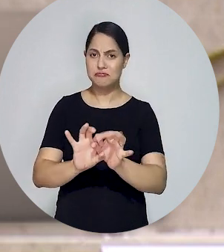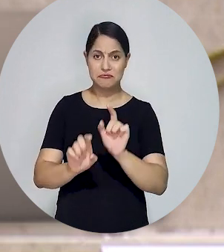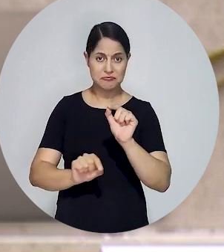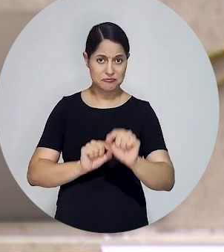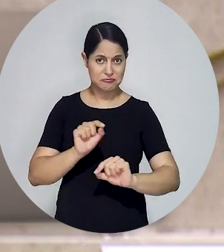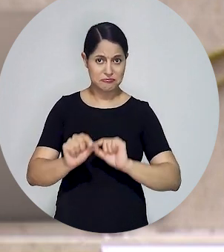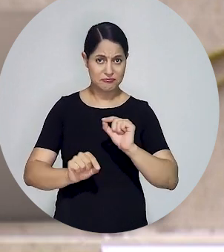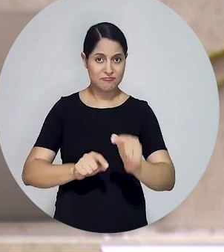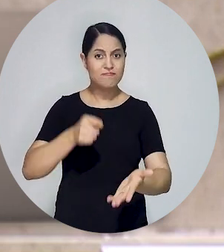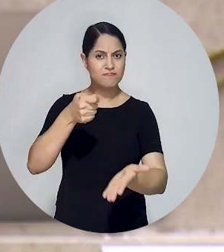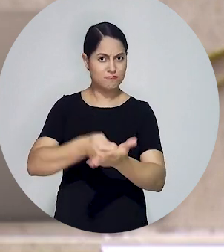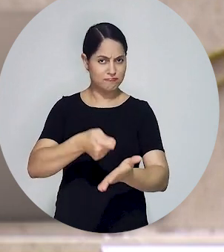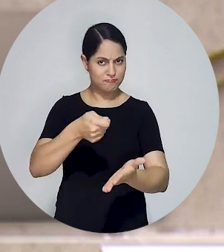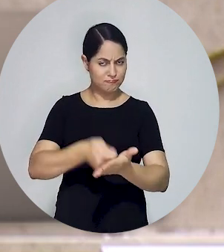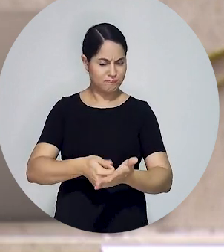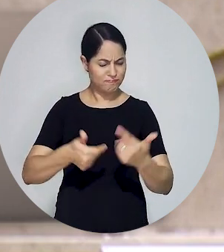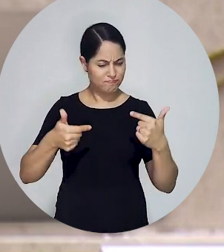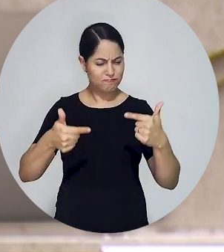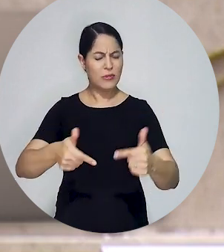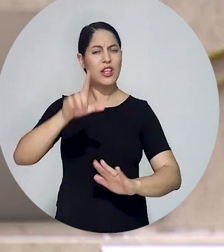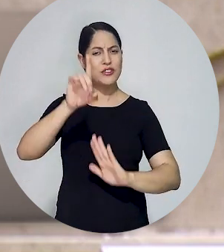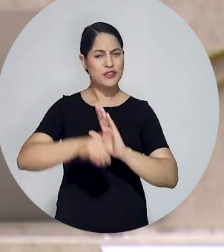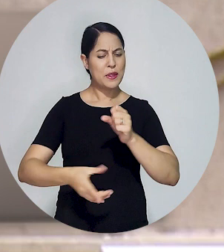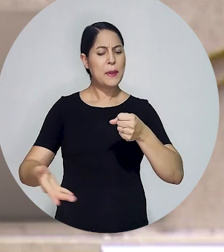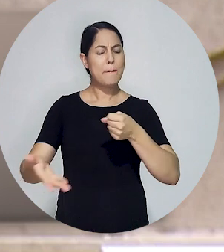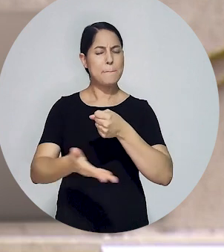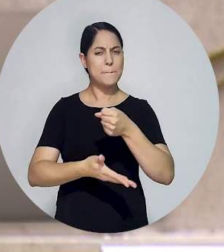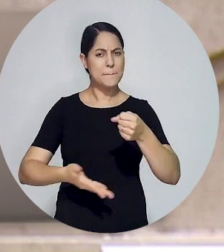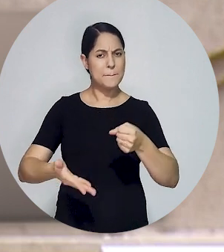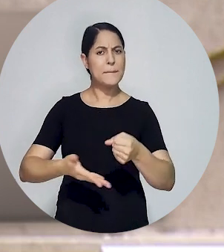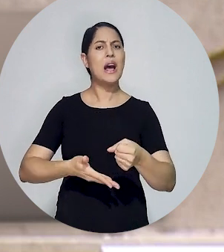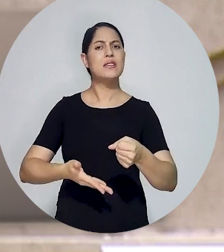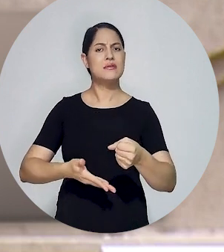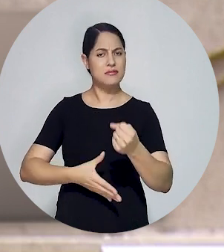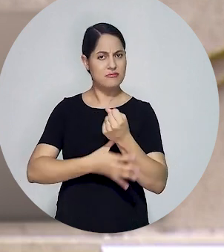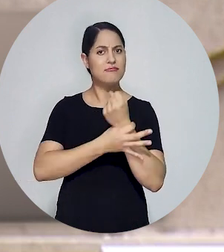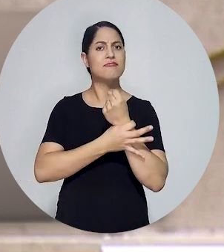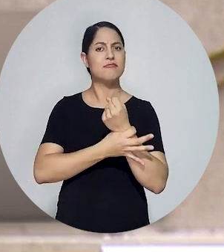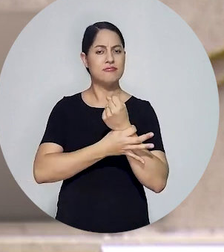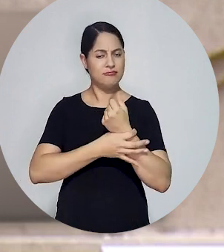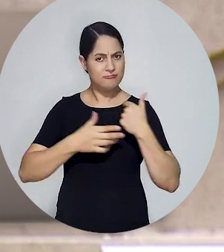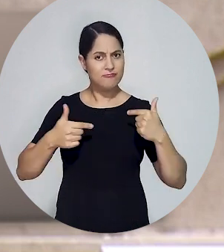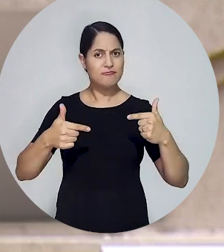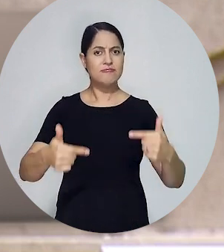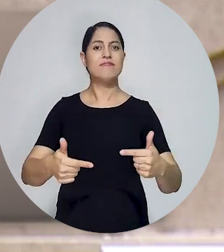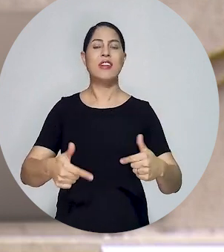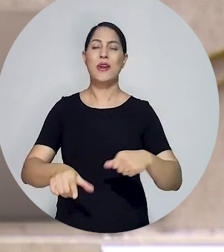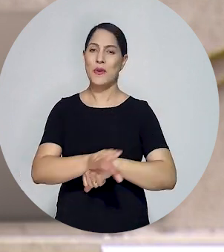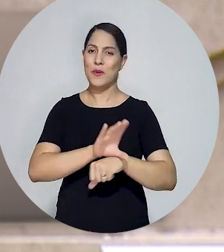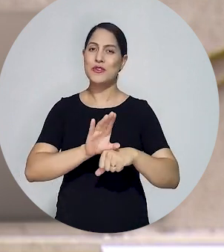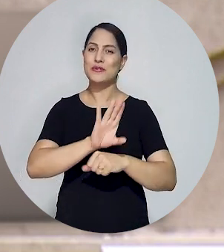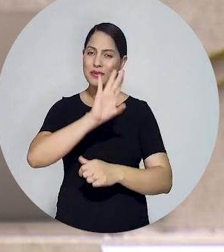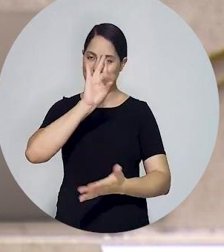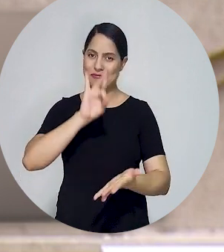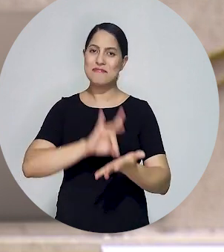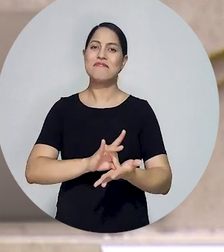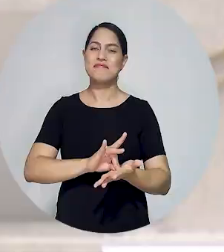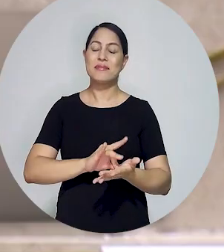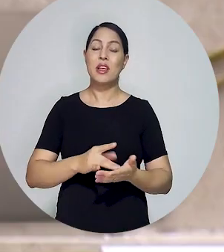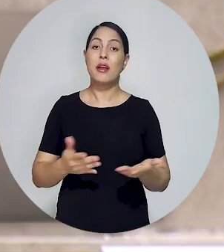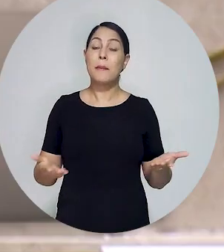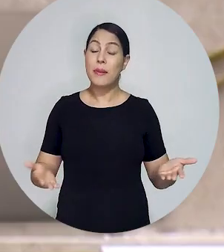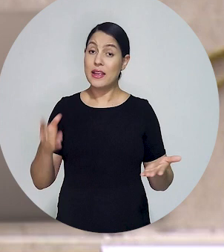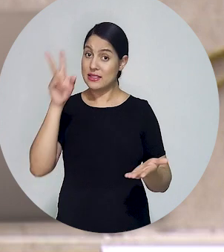na efetividade e na exigibilidade dos direitos fundamentais e sociais por ela